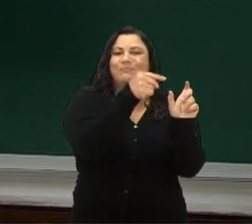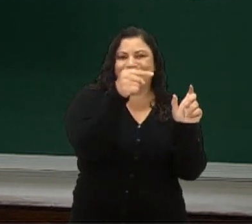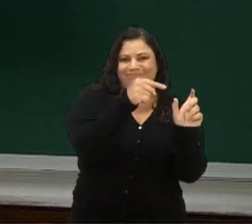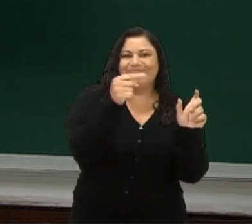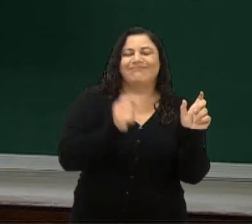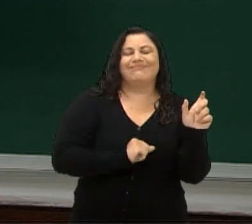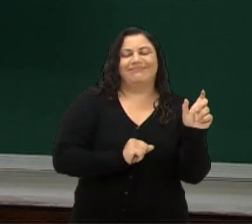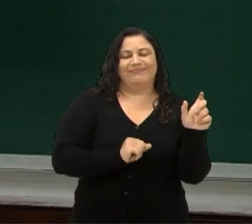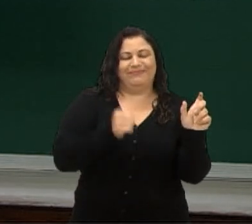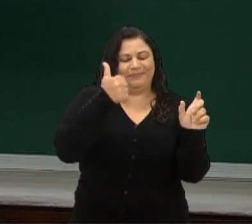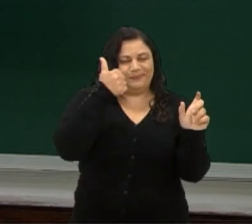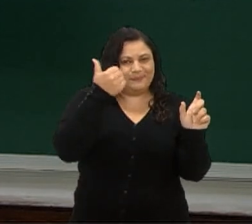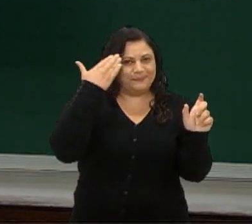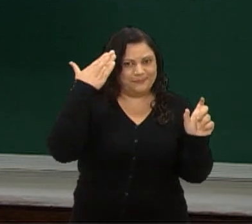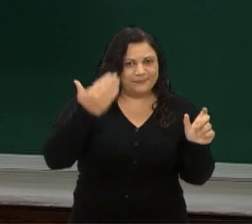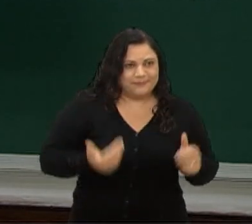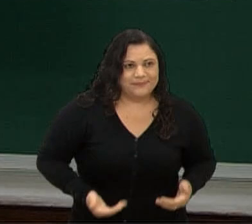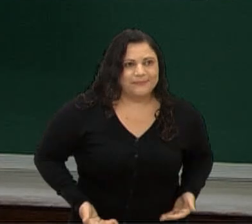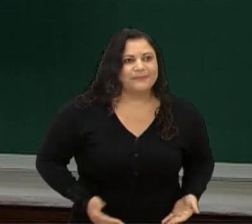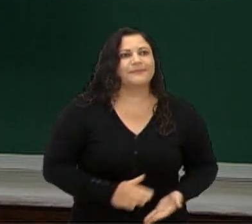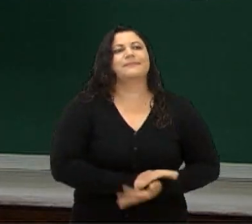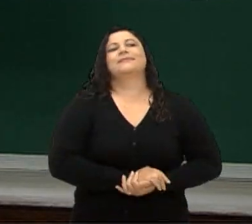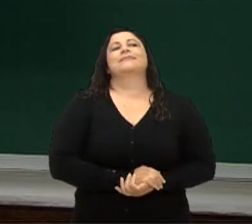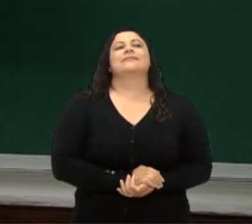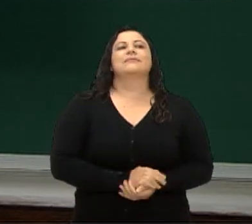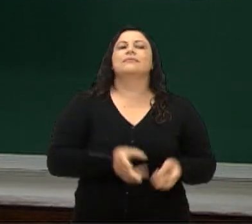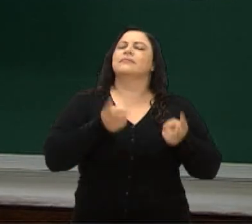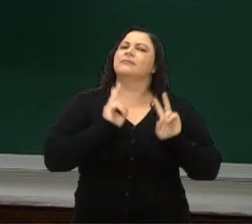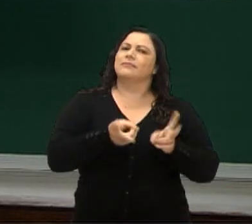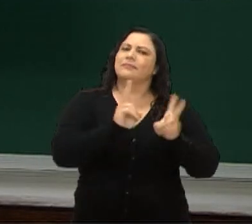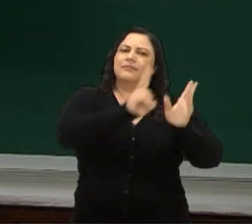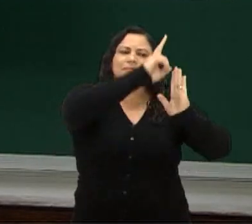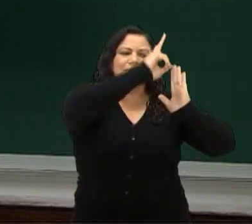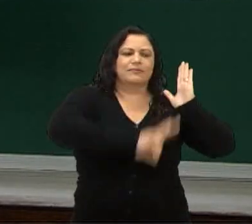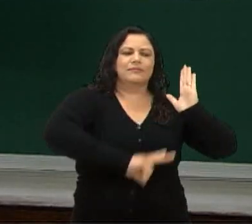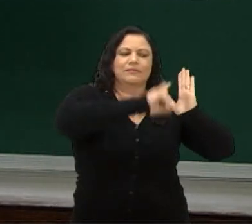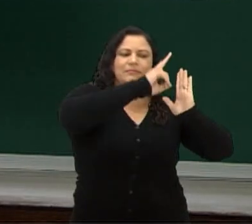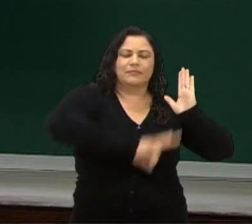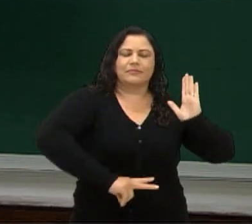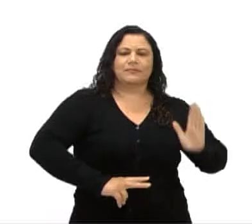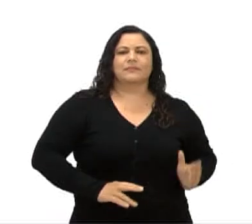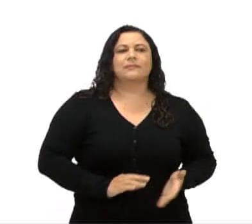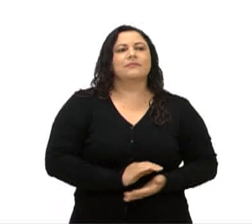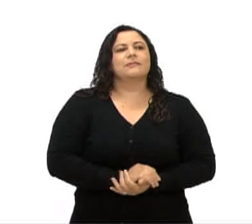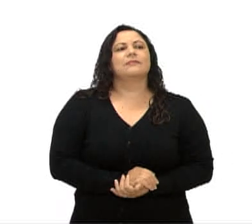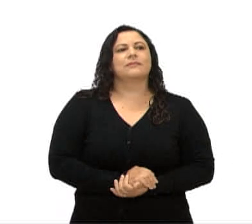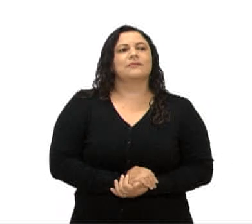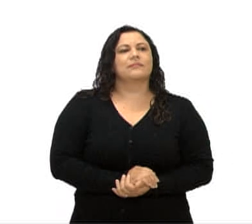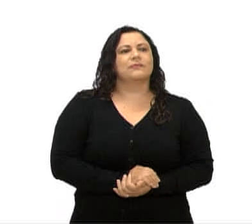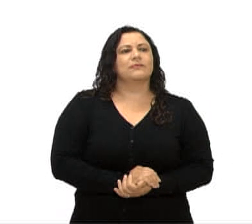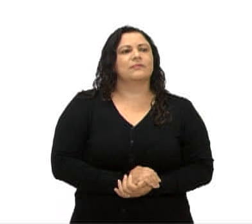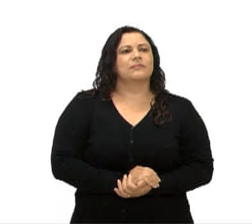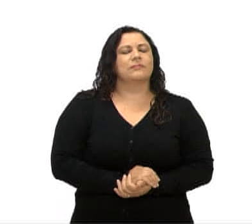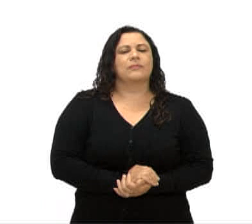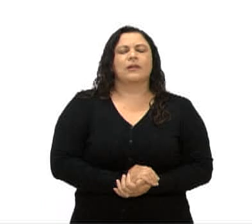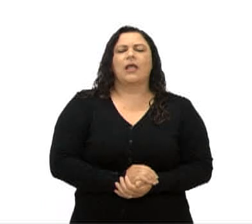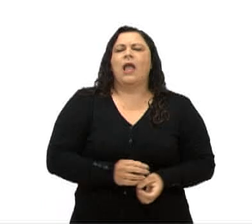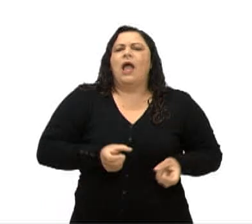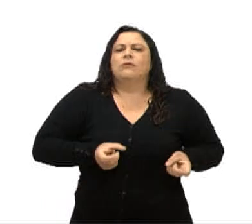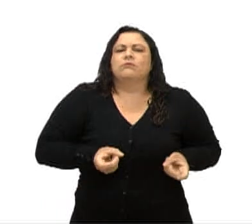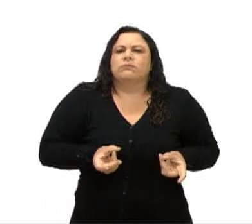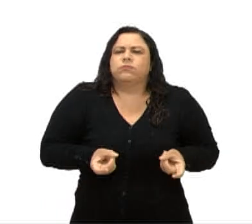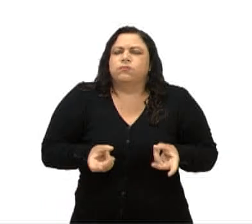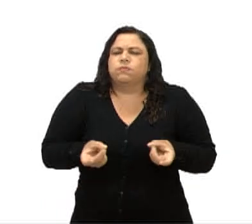certo? Beleza? Vamos continuar a nossa leitura. É um sucesso de bilheteria,